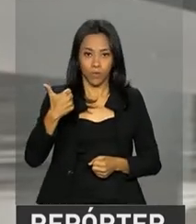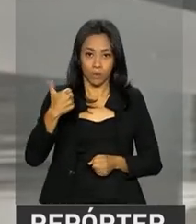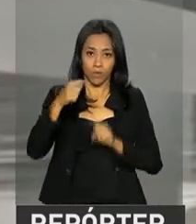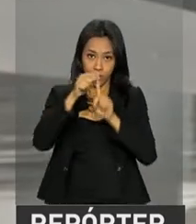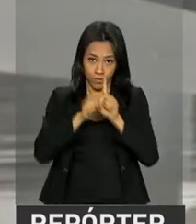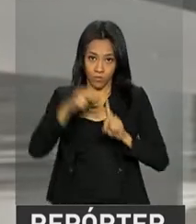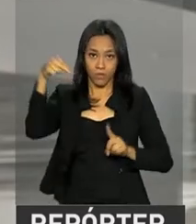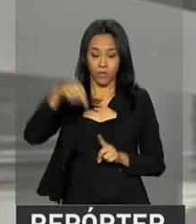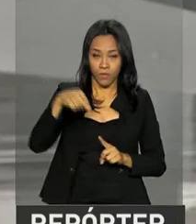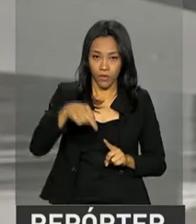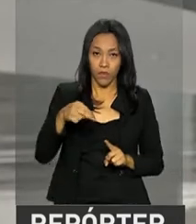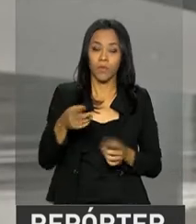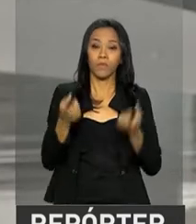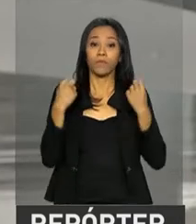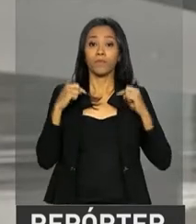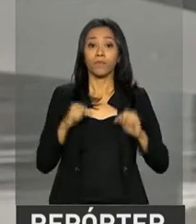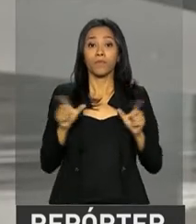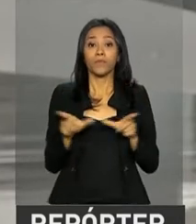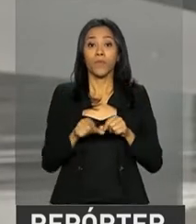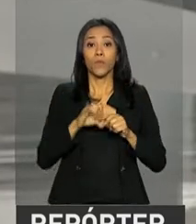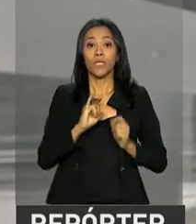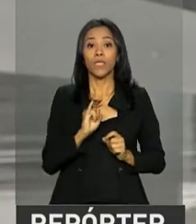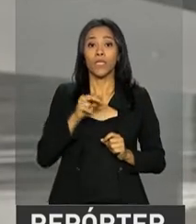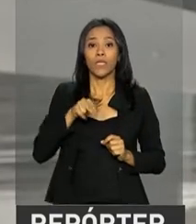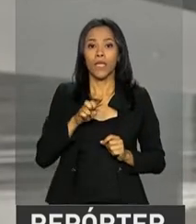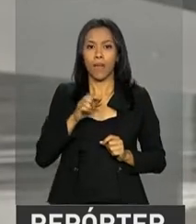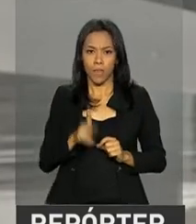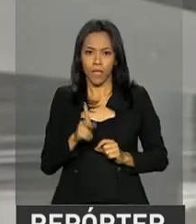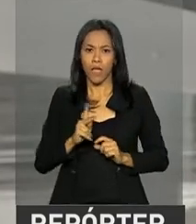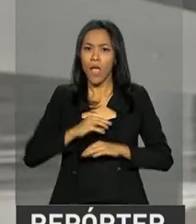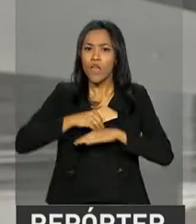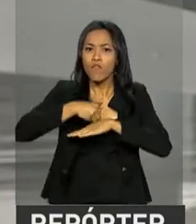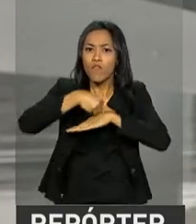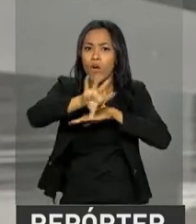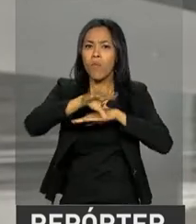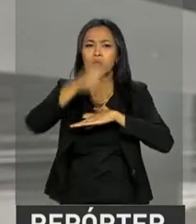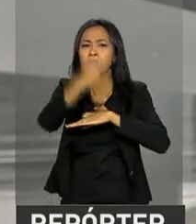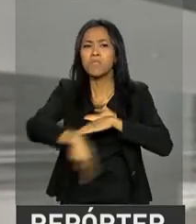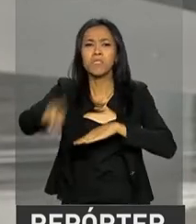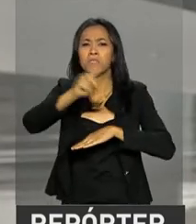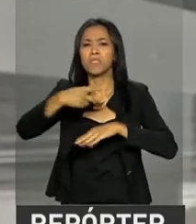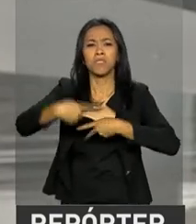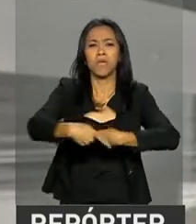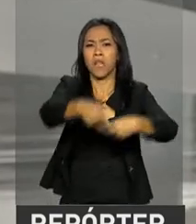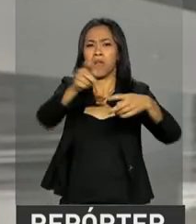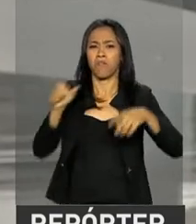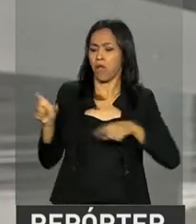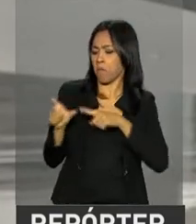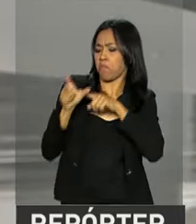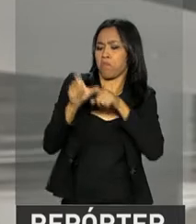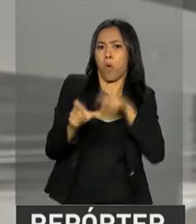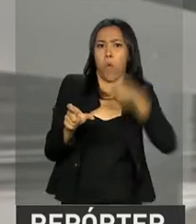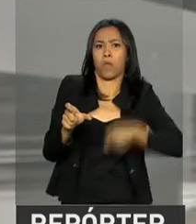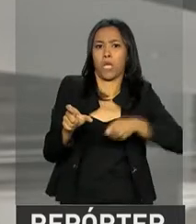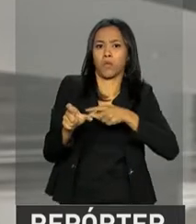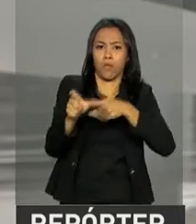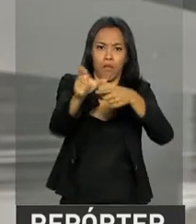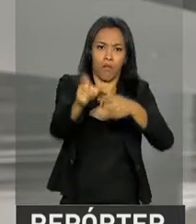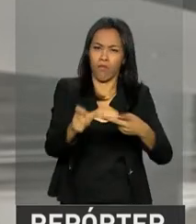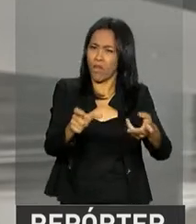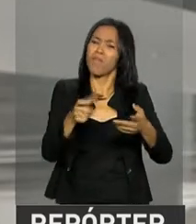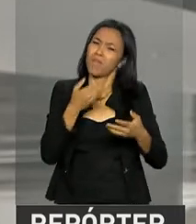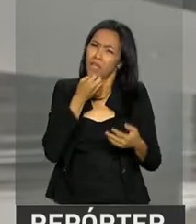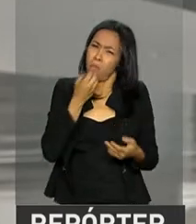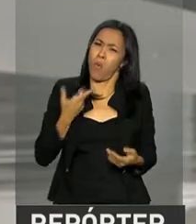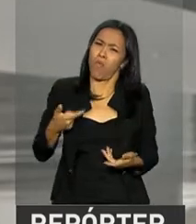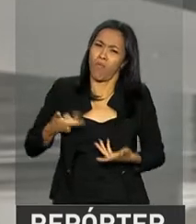de novembro o inep informa que não é obrigatório levar esse cartão de confirmação mas sugere que o candidato leve